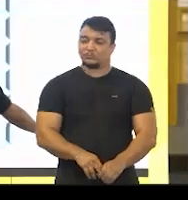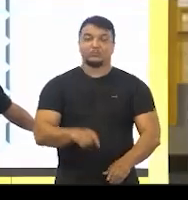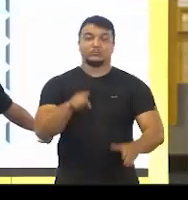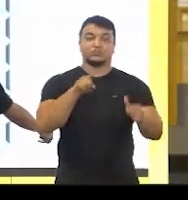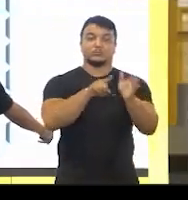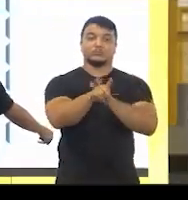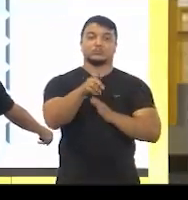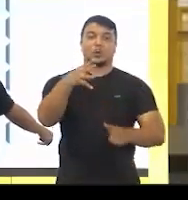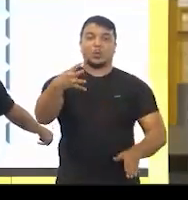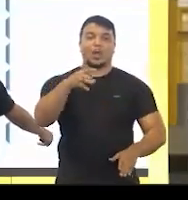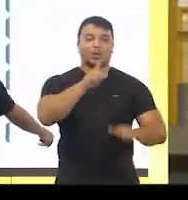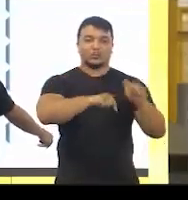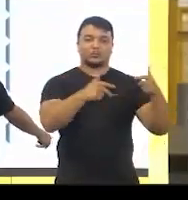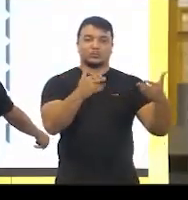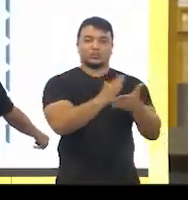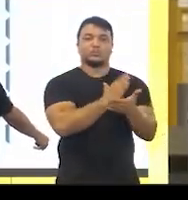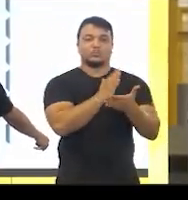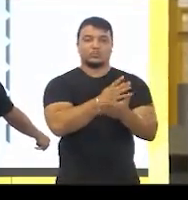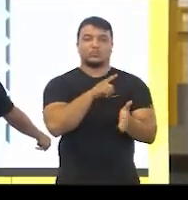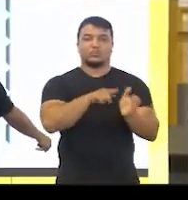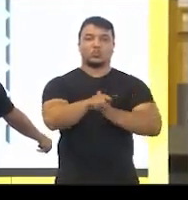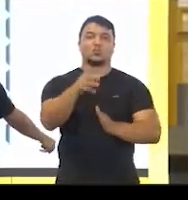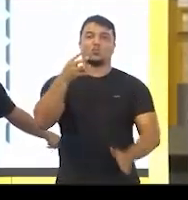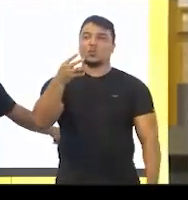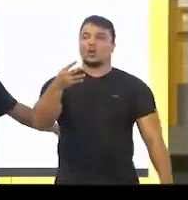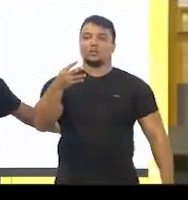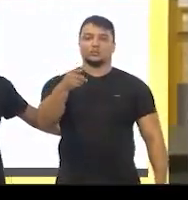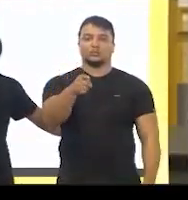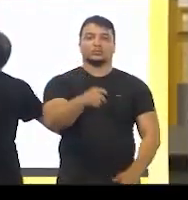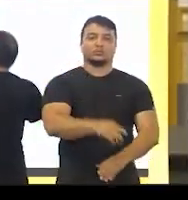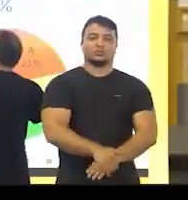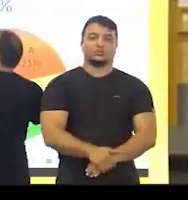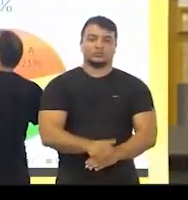material deles. Pronto, vai.